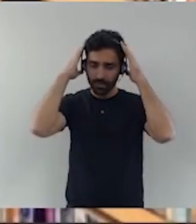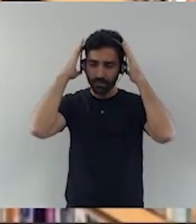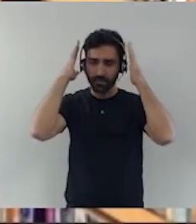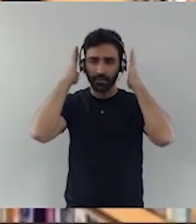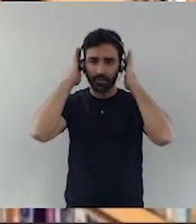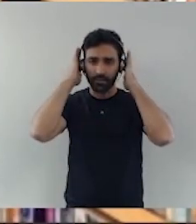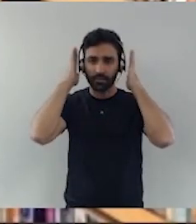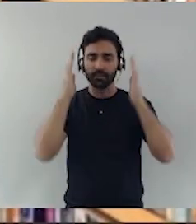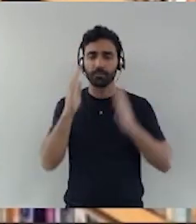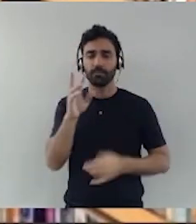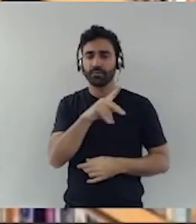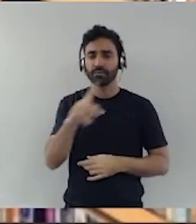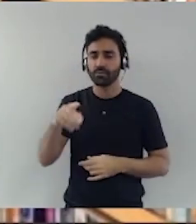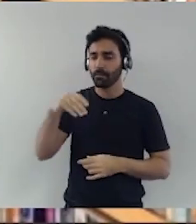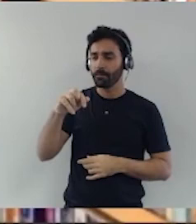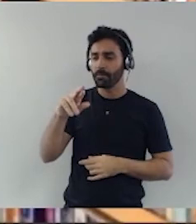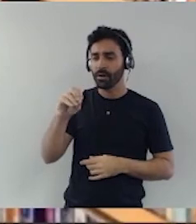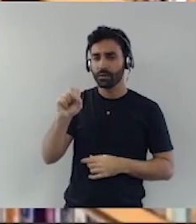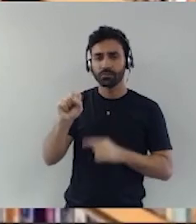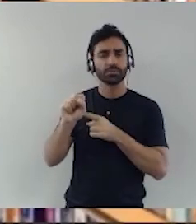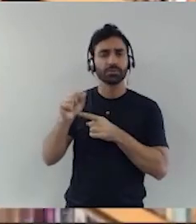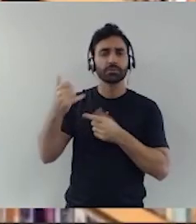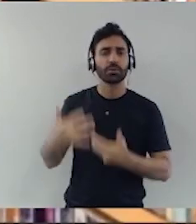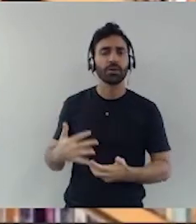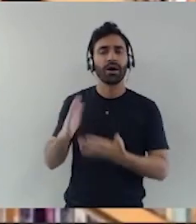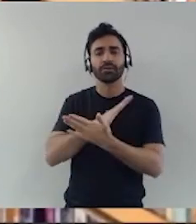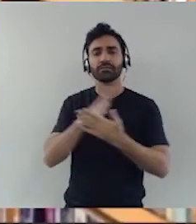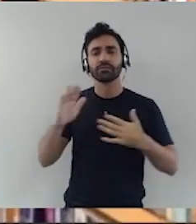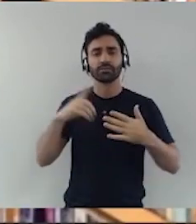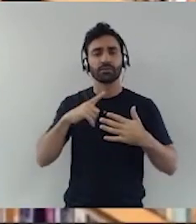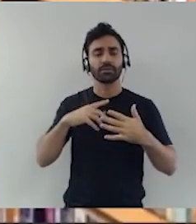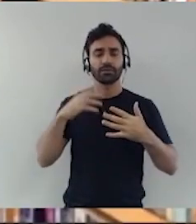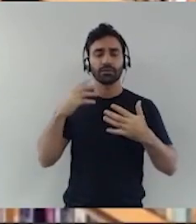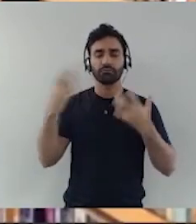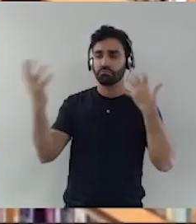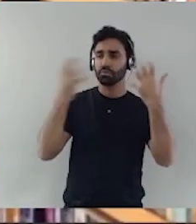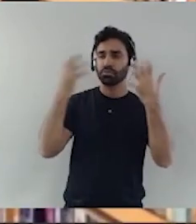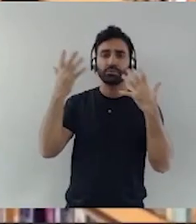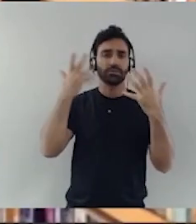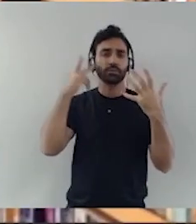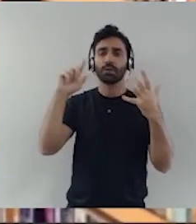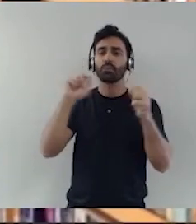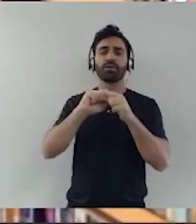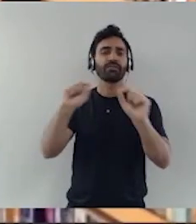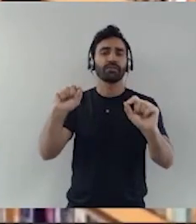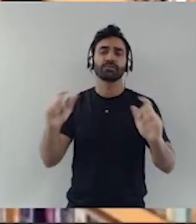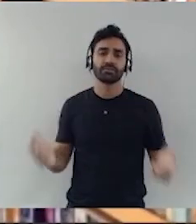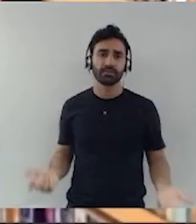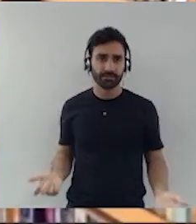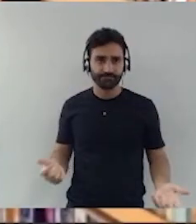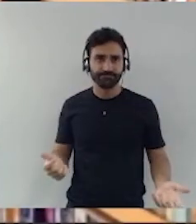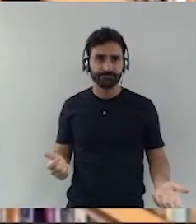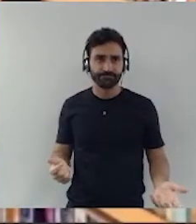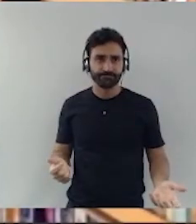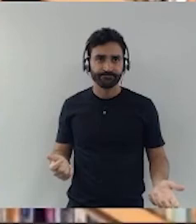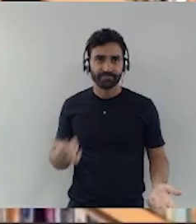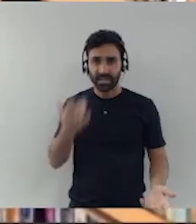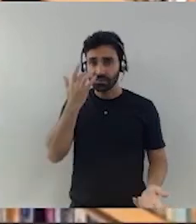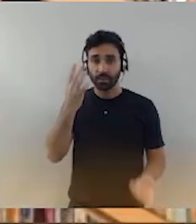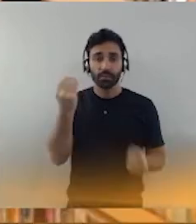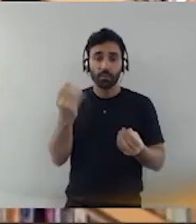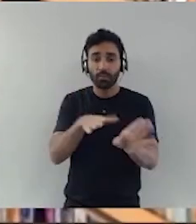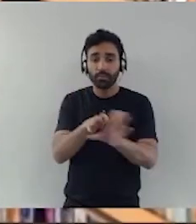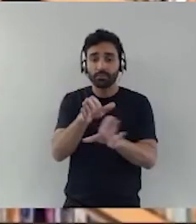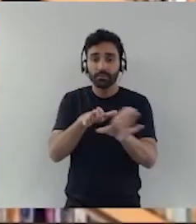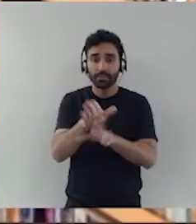disse que às vezes a gente está meio atordoado, sem saber o que está fazendo, sem muitas vezes saber como orientar os